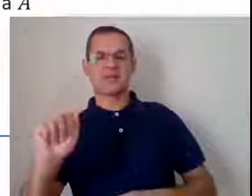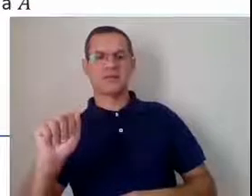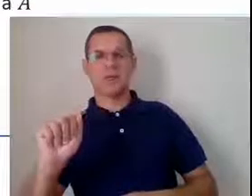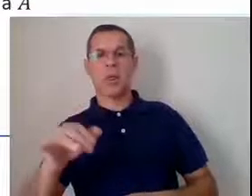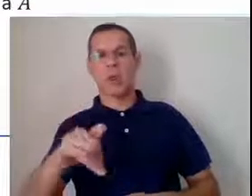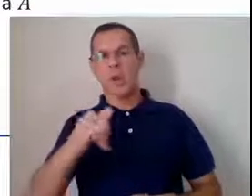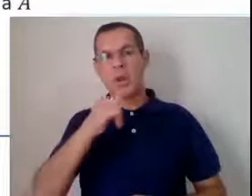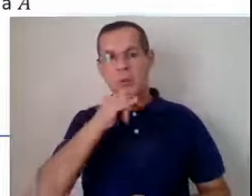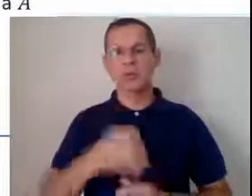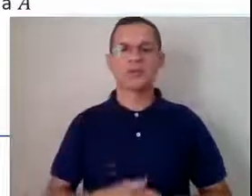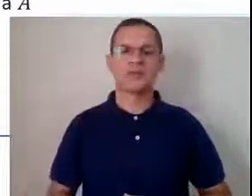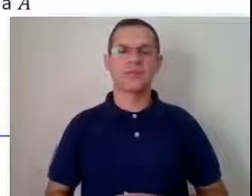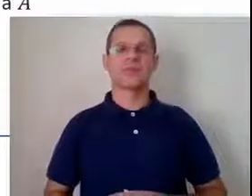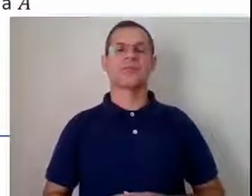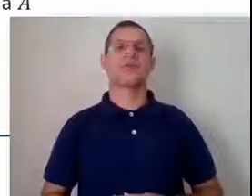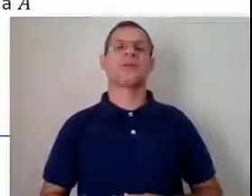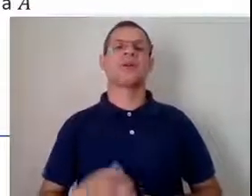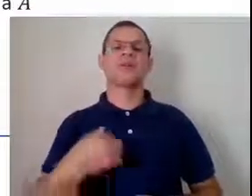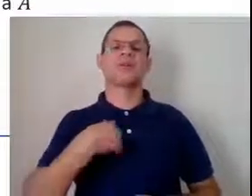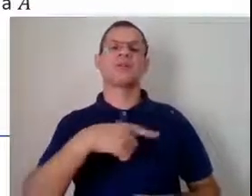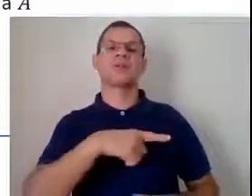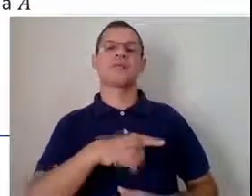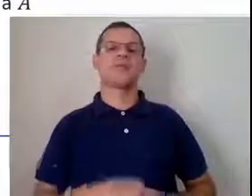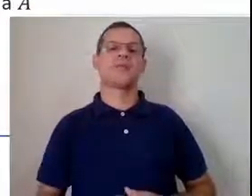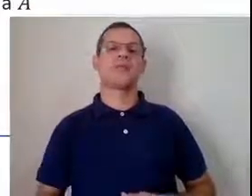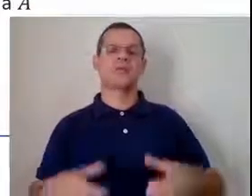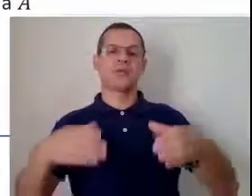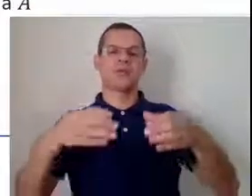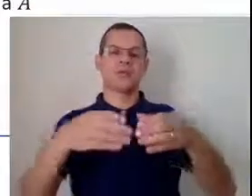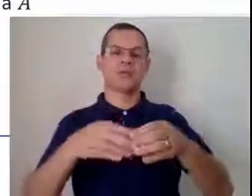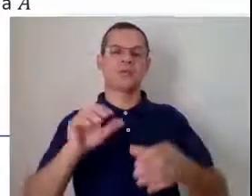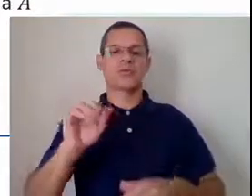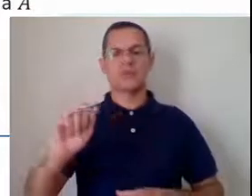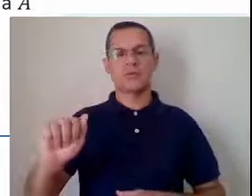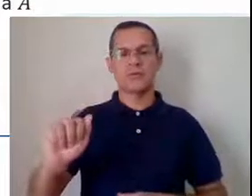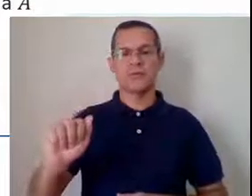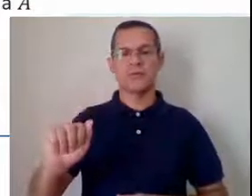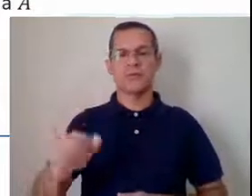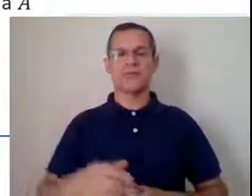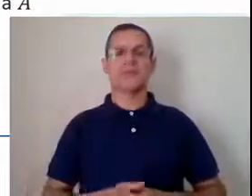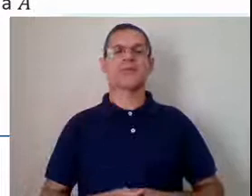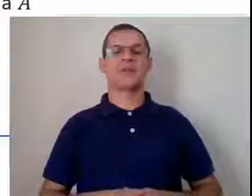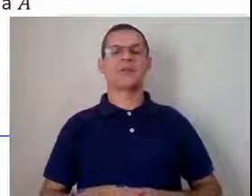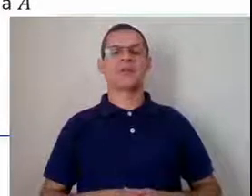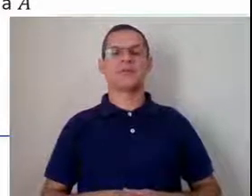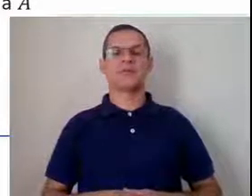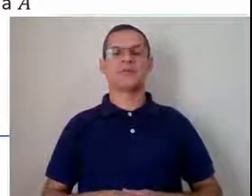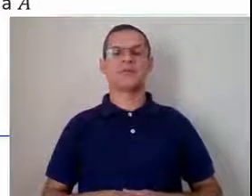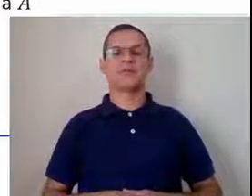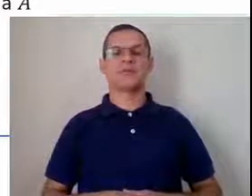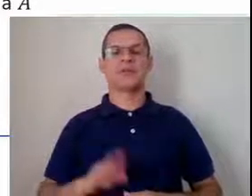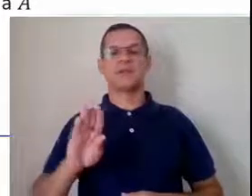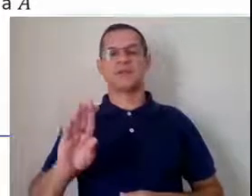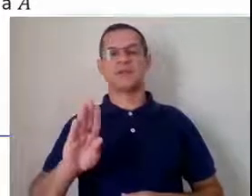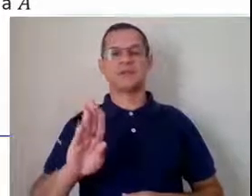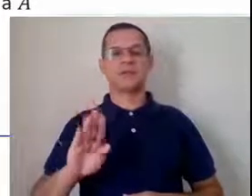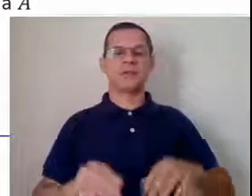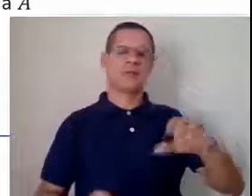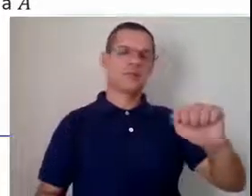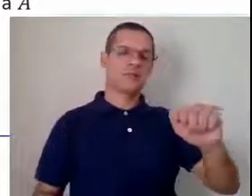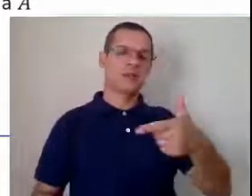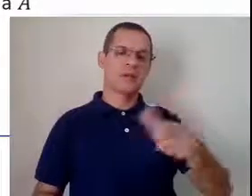Por exemplo, aqui, se eu tiver um conjunto A, nesse caso de cima aqui, de B e A, nós não